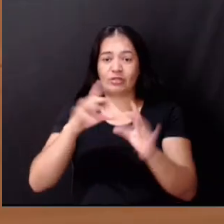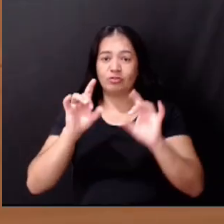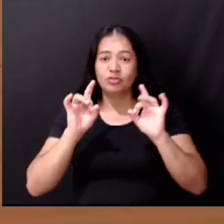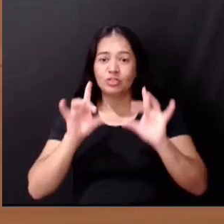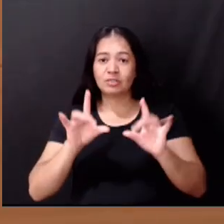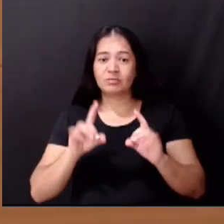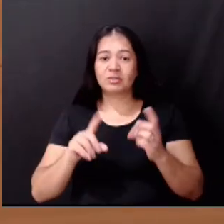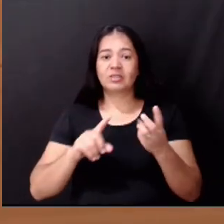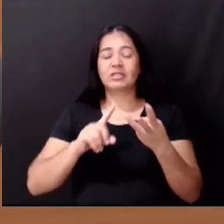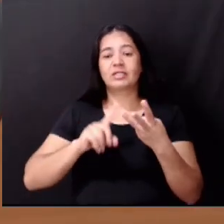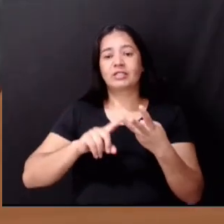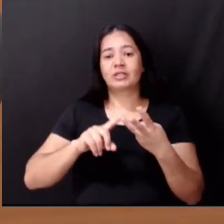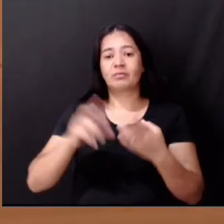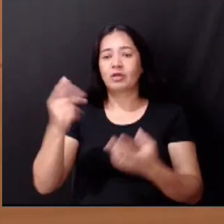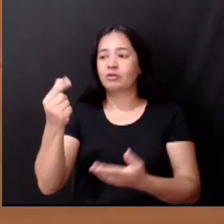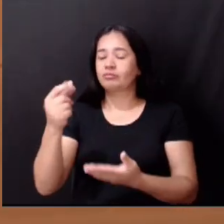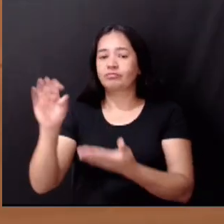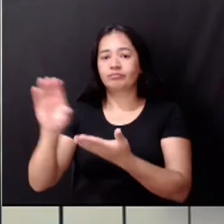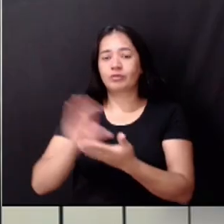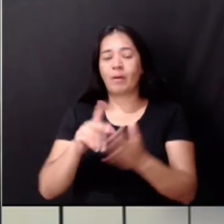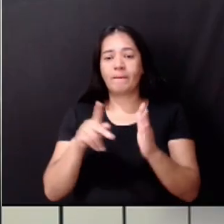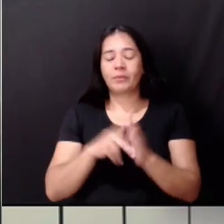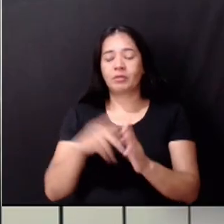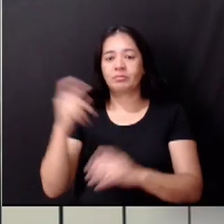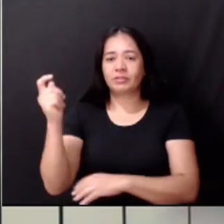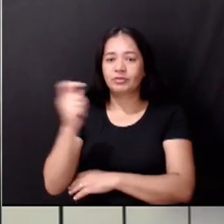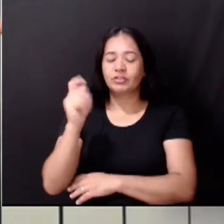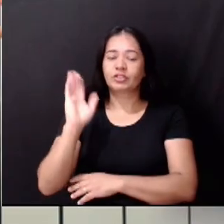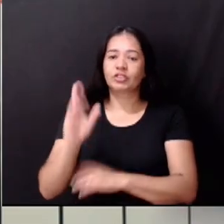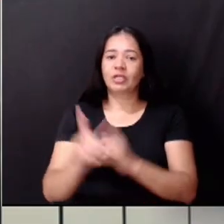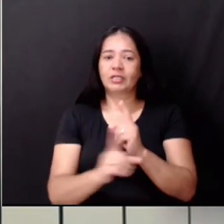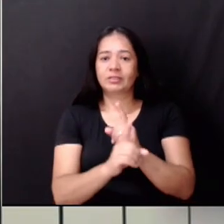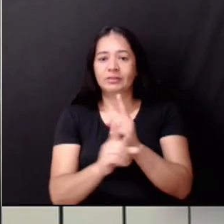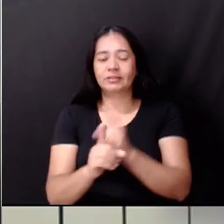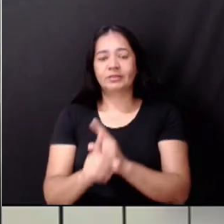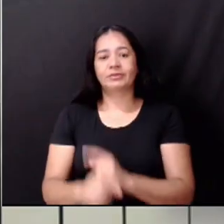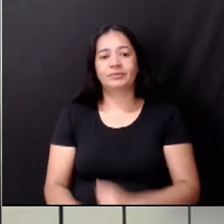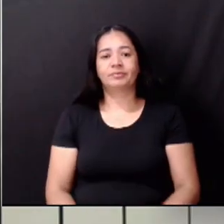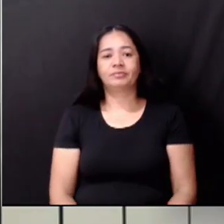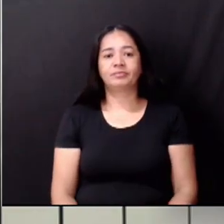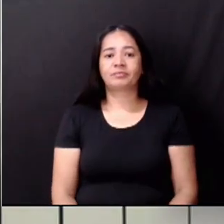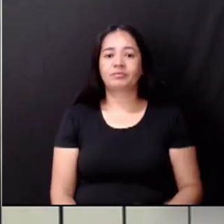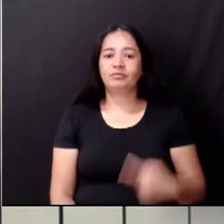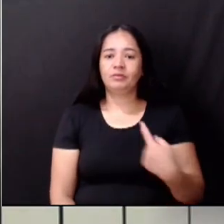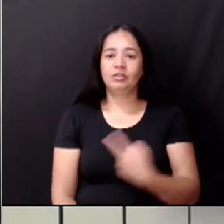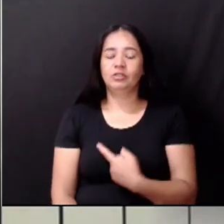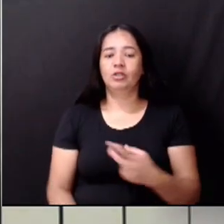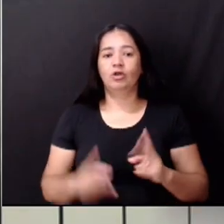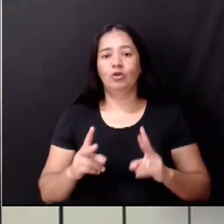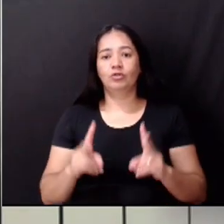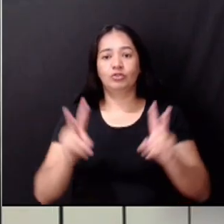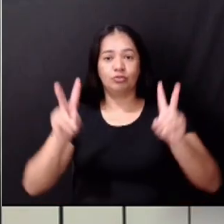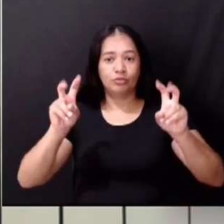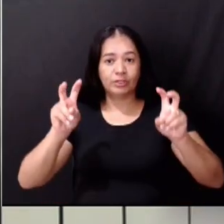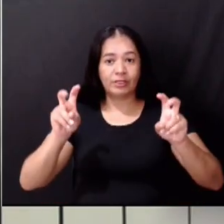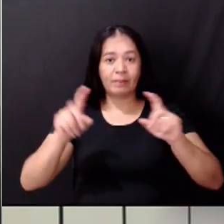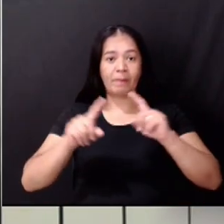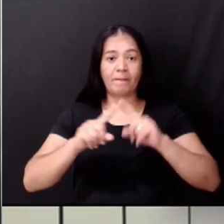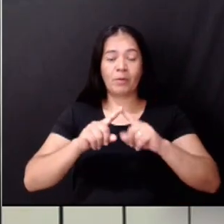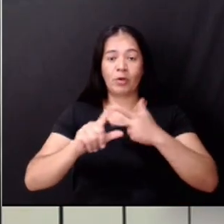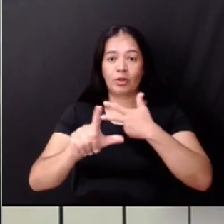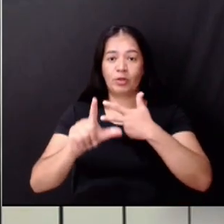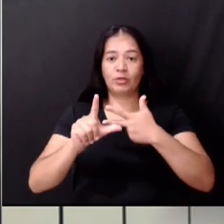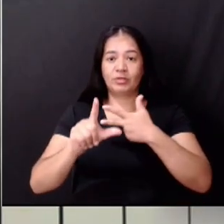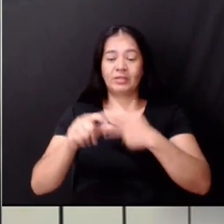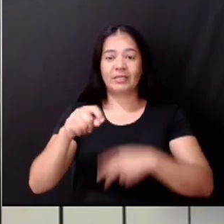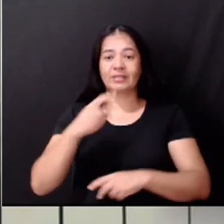recurso para as instituições que já atendem essas mães. E a gente segue com esta temática porque a Casa Legislativa aqui de Campinas